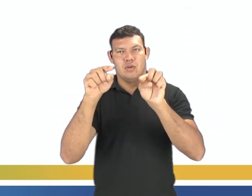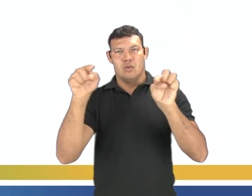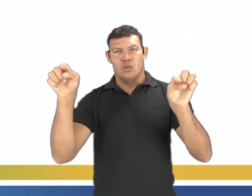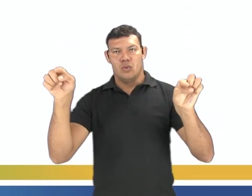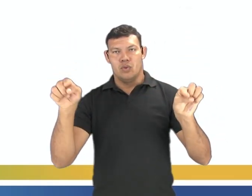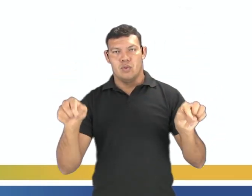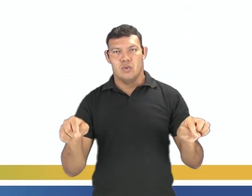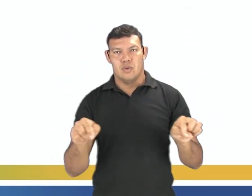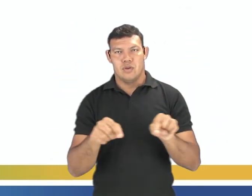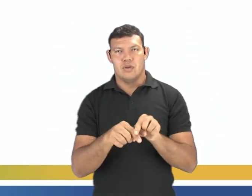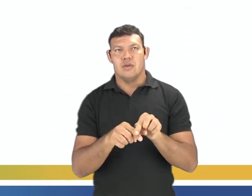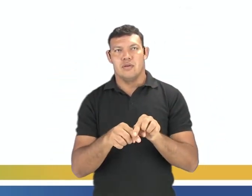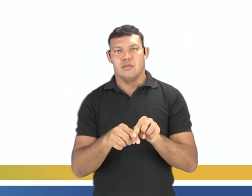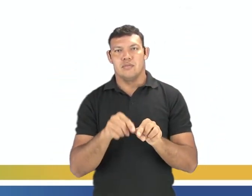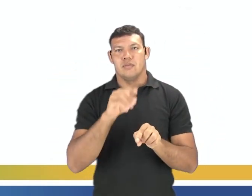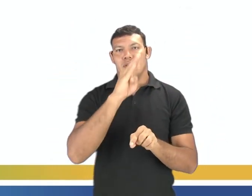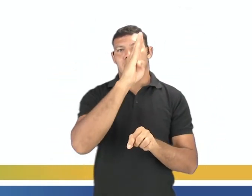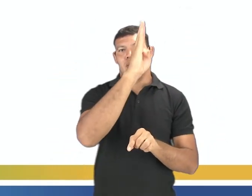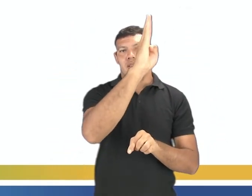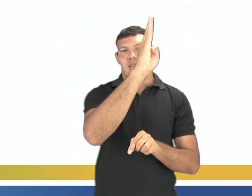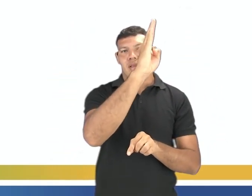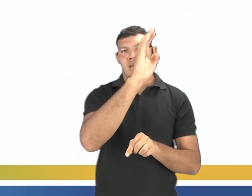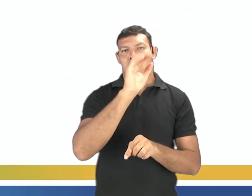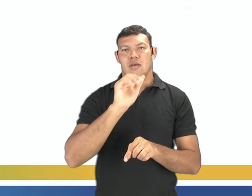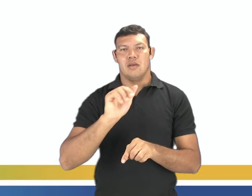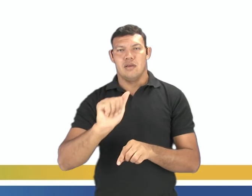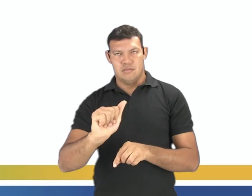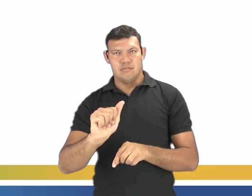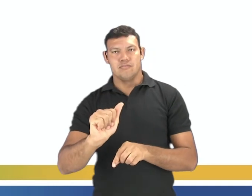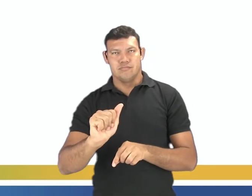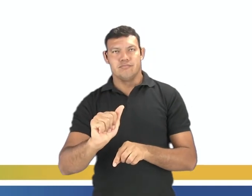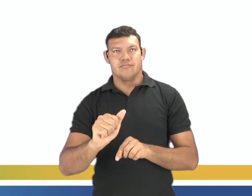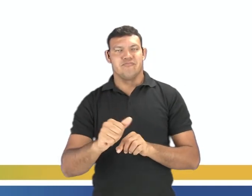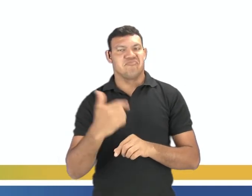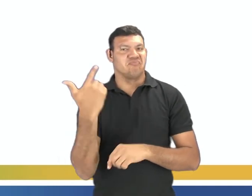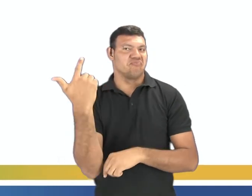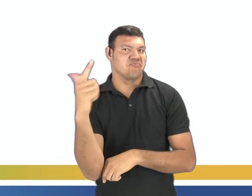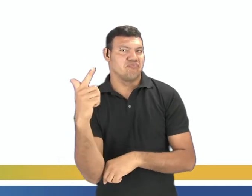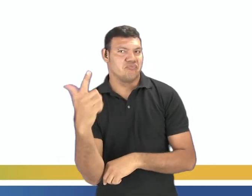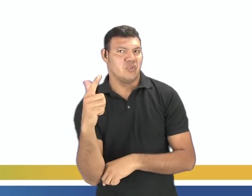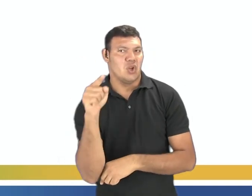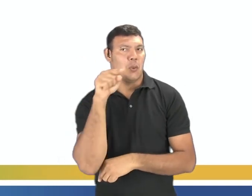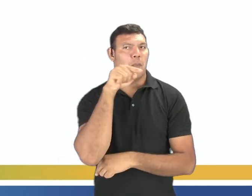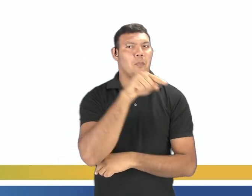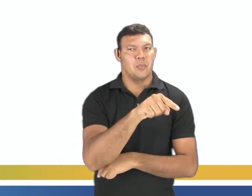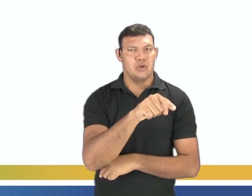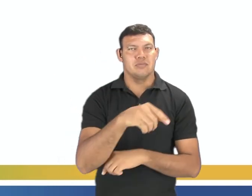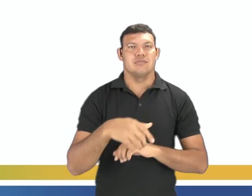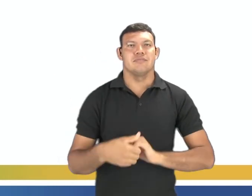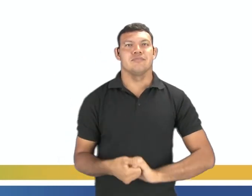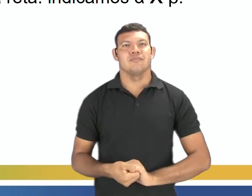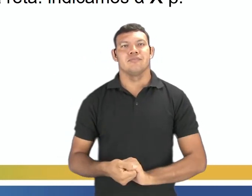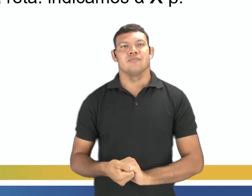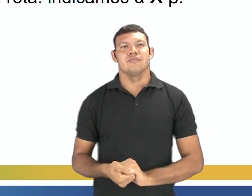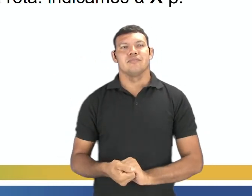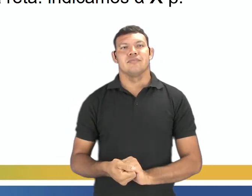em cima e não vai existir nem ponto e nem reta comum entre elas